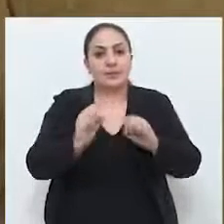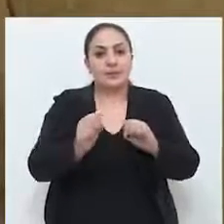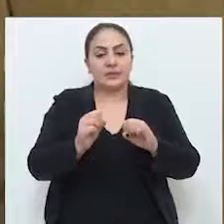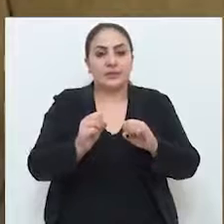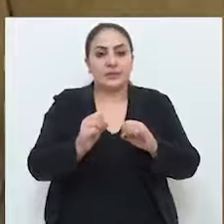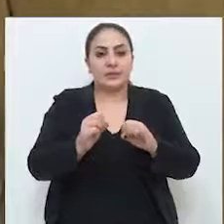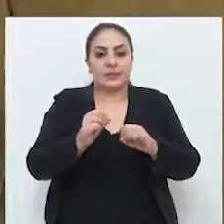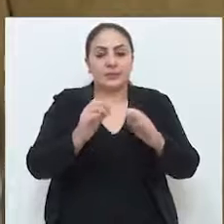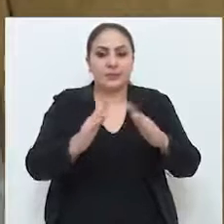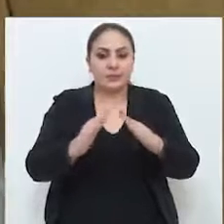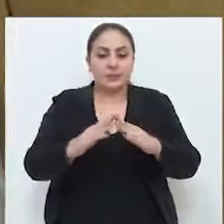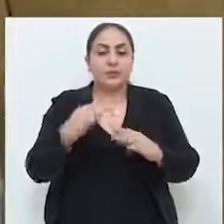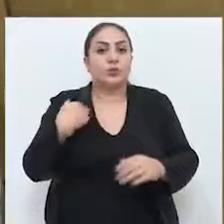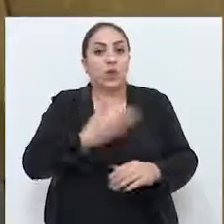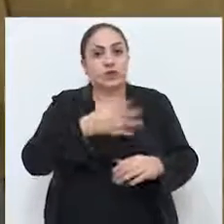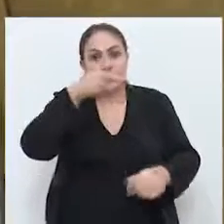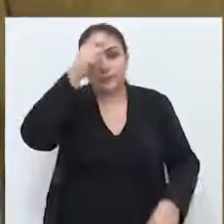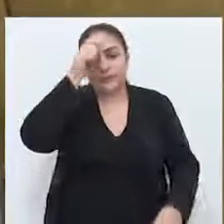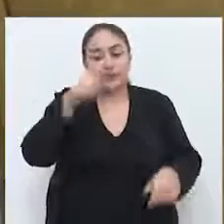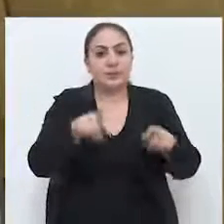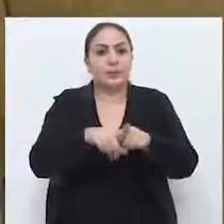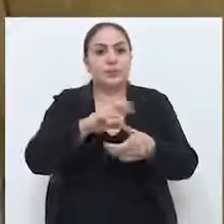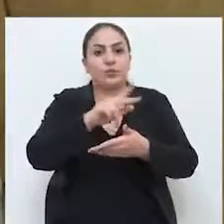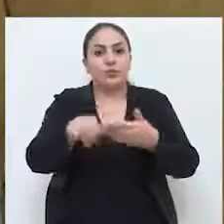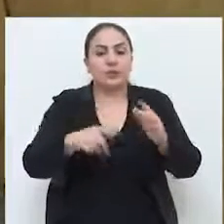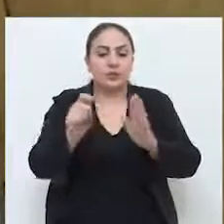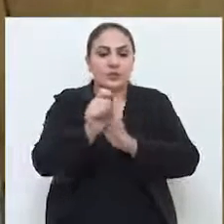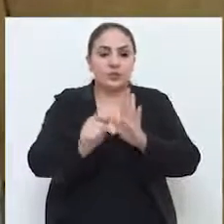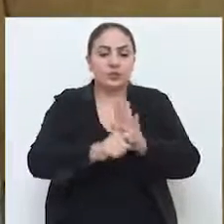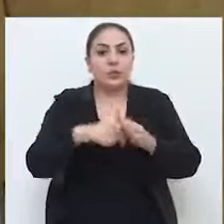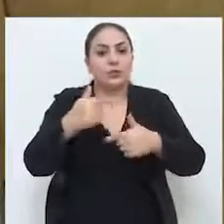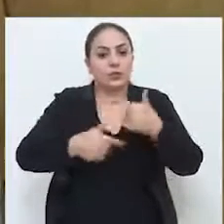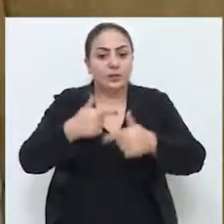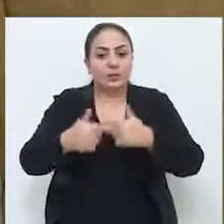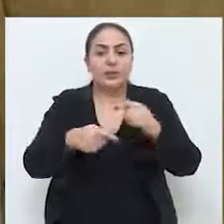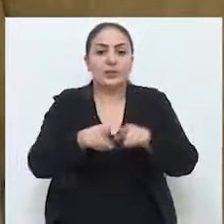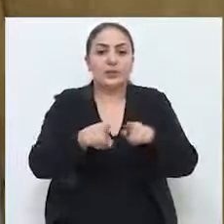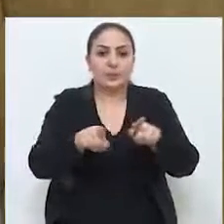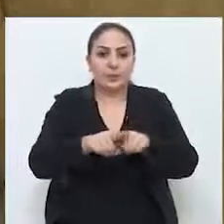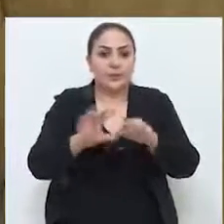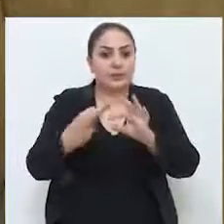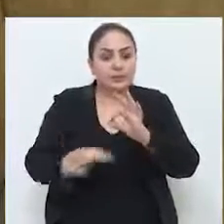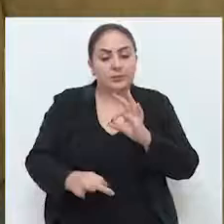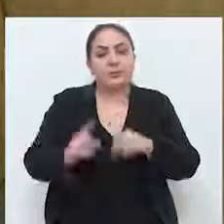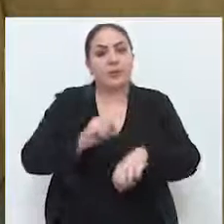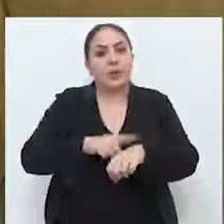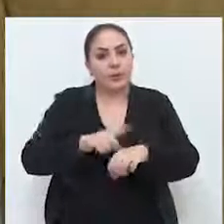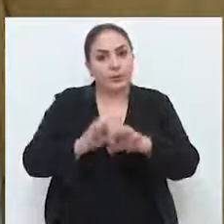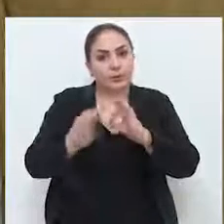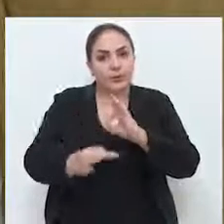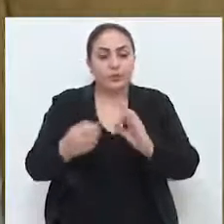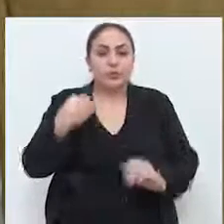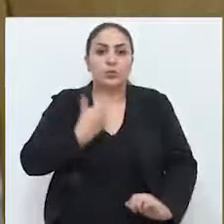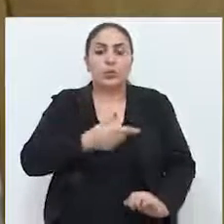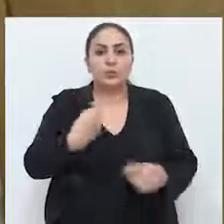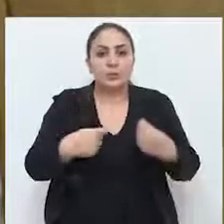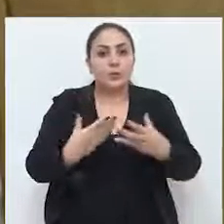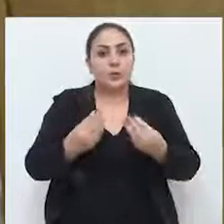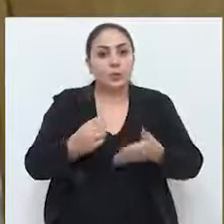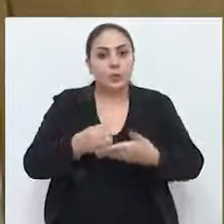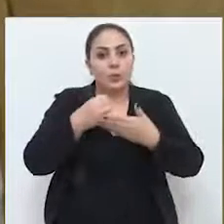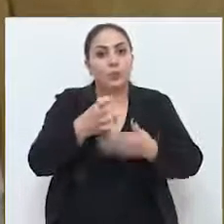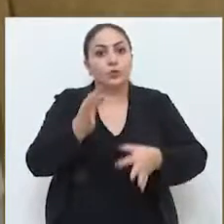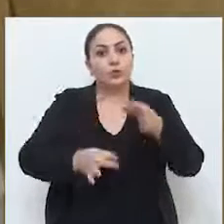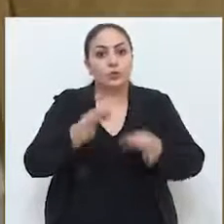também é um outro ponto que a gente tem que analisar, além de vários outros artigos. É um trabalho a longo prazo, que nós vamos precisar de